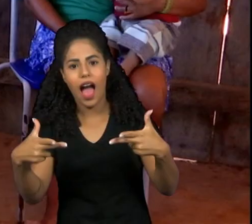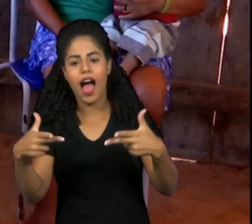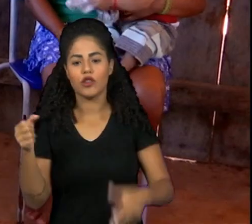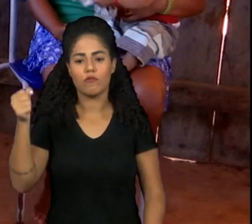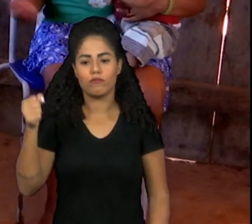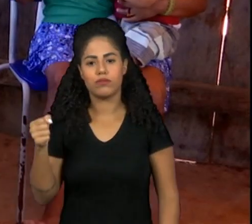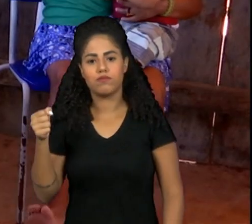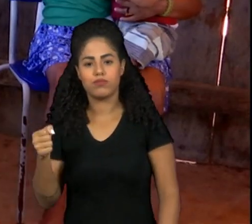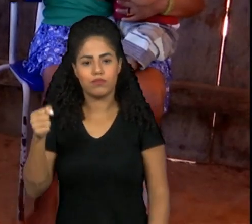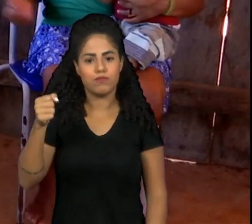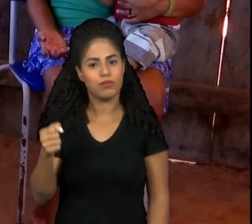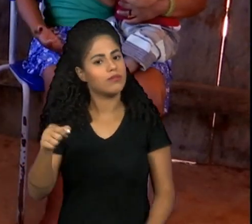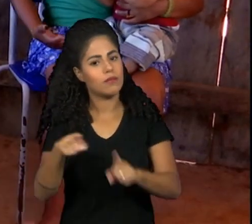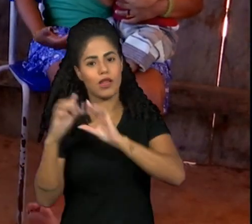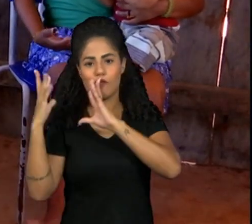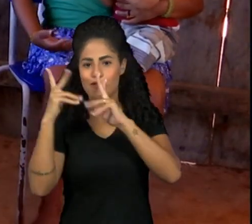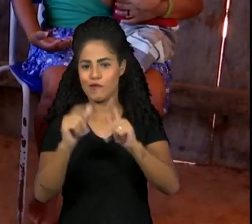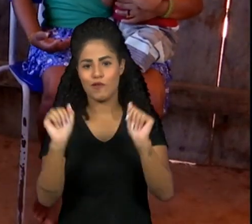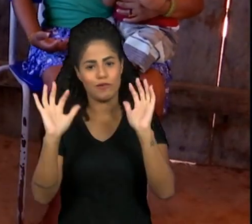caciques.